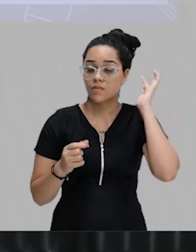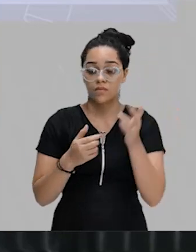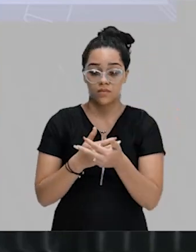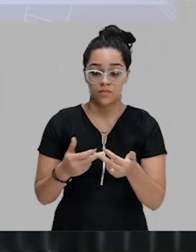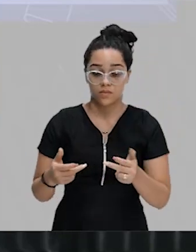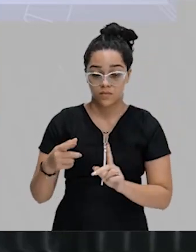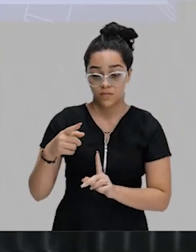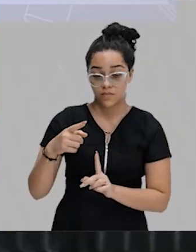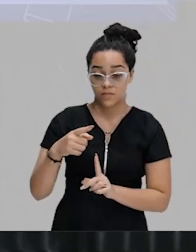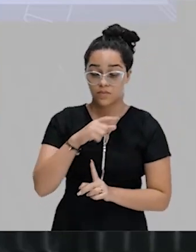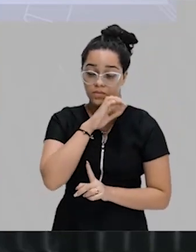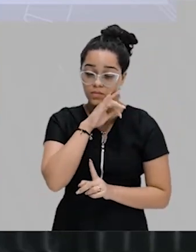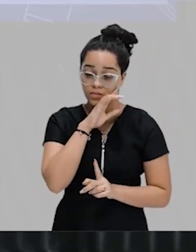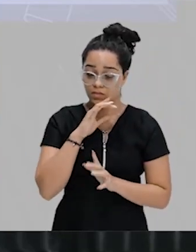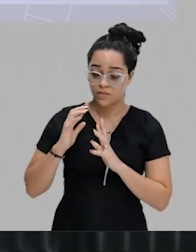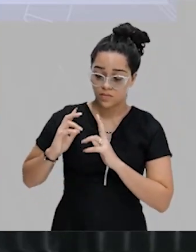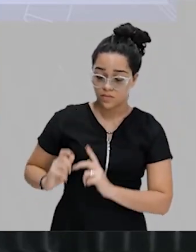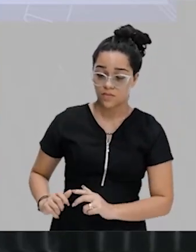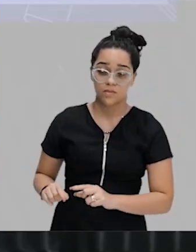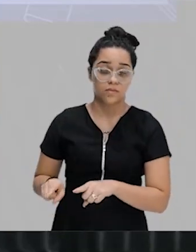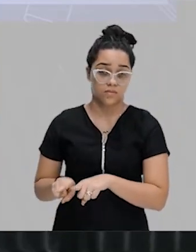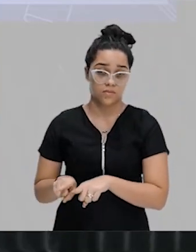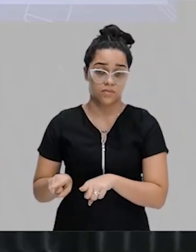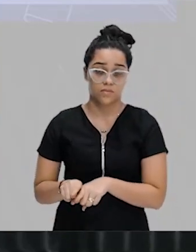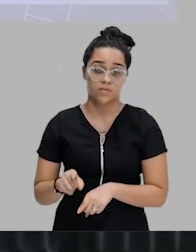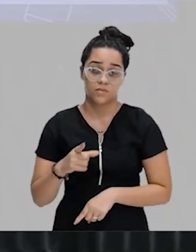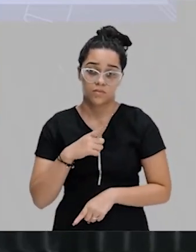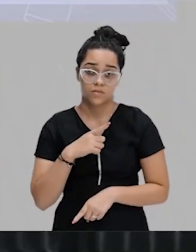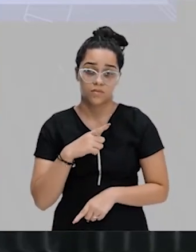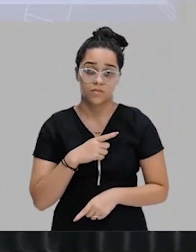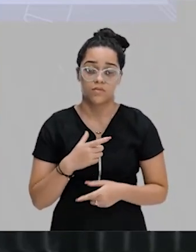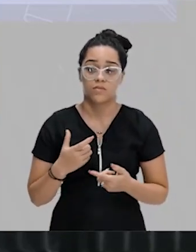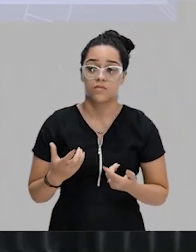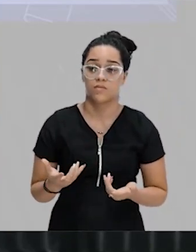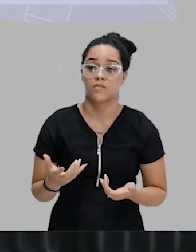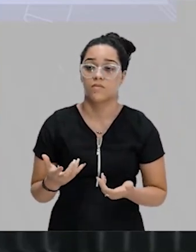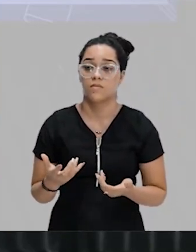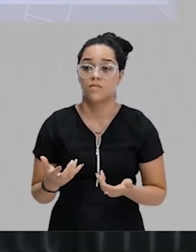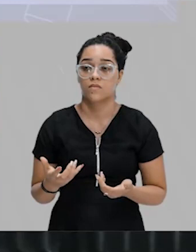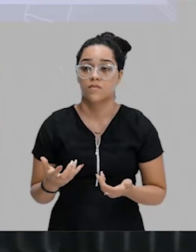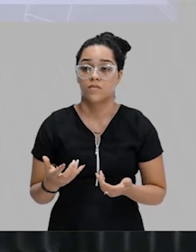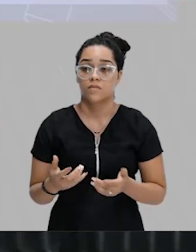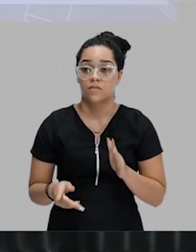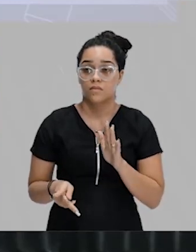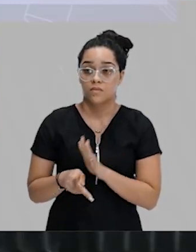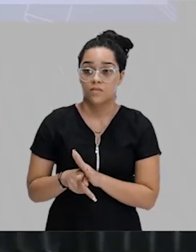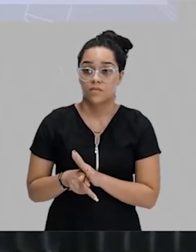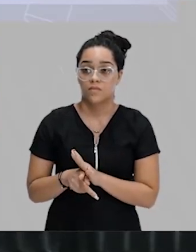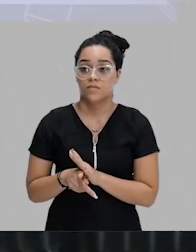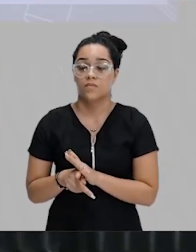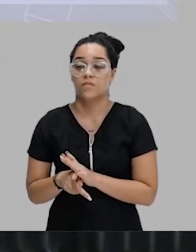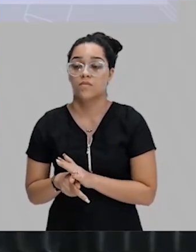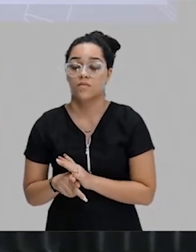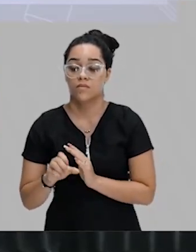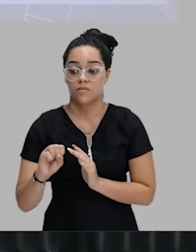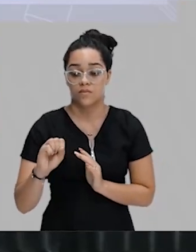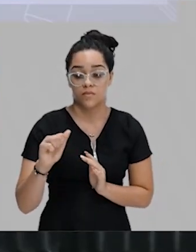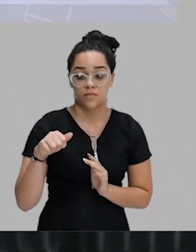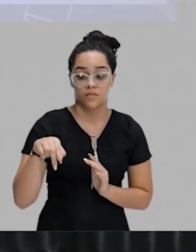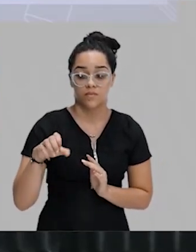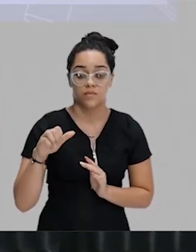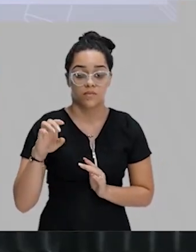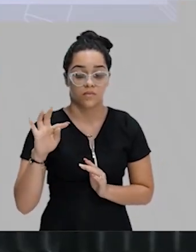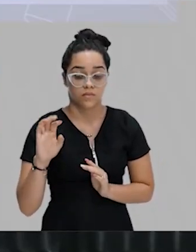higiene. Além disso, nós temos também a questão do saneamento básico, que